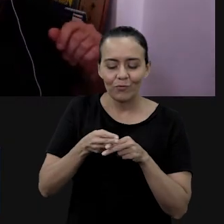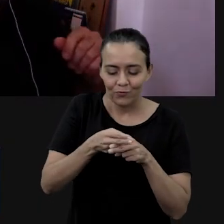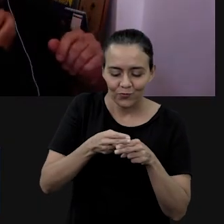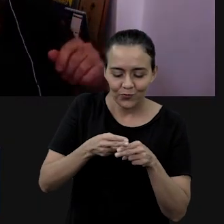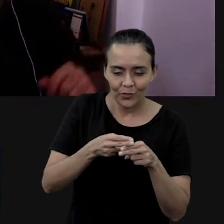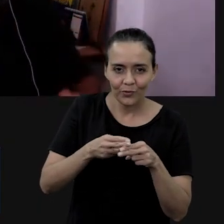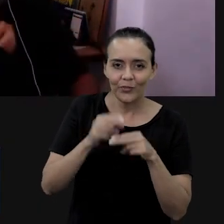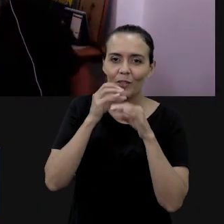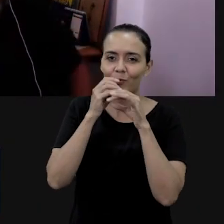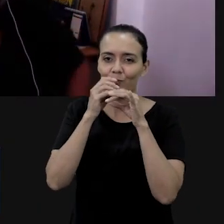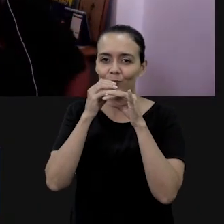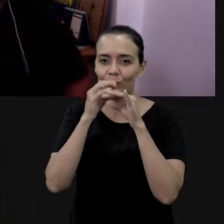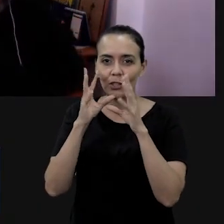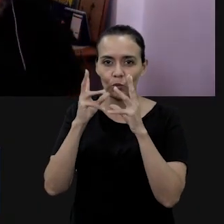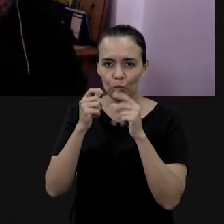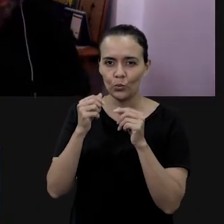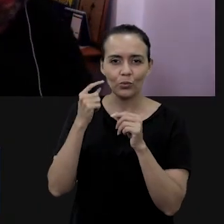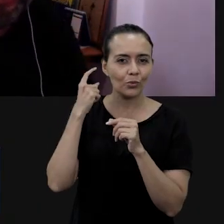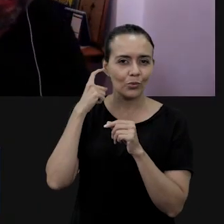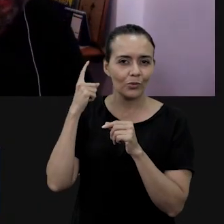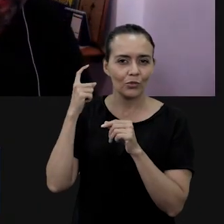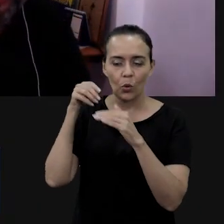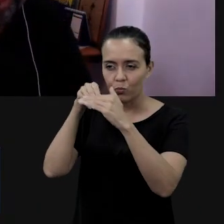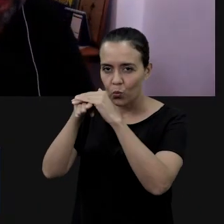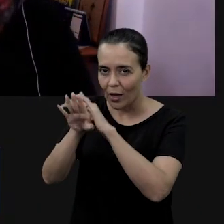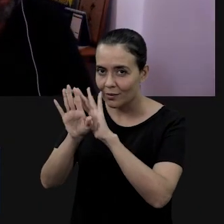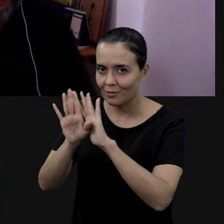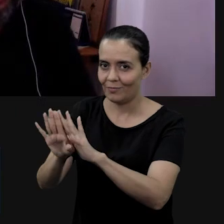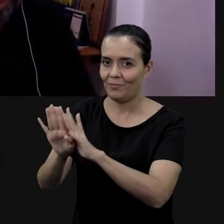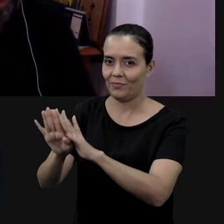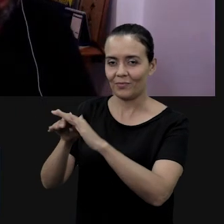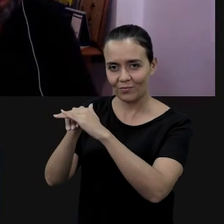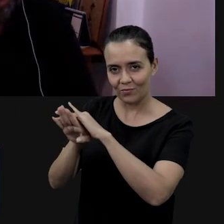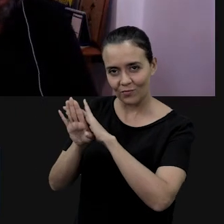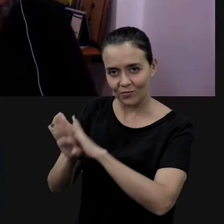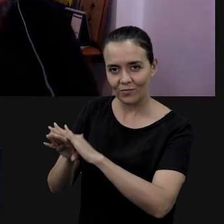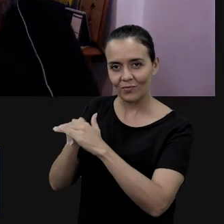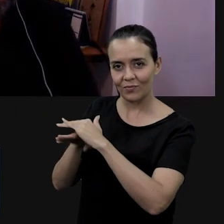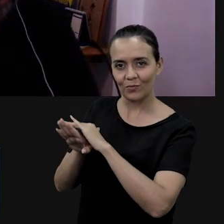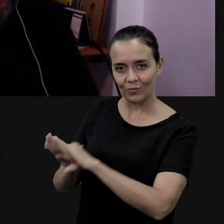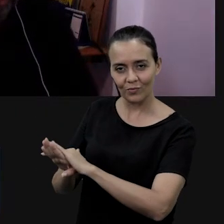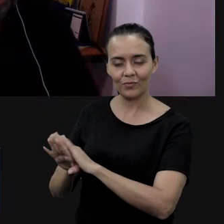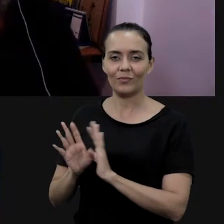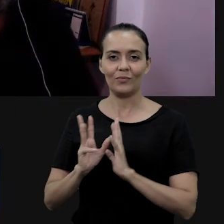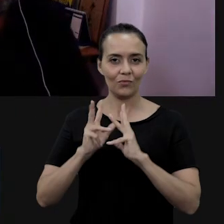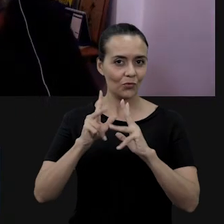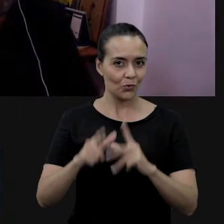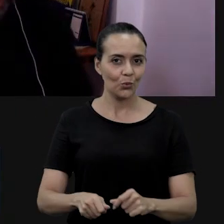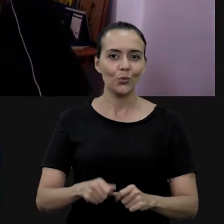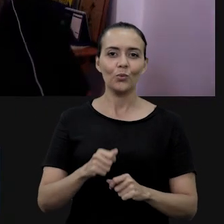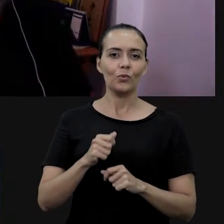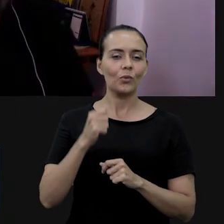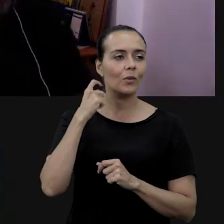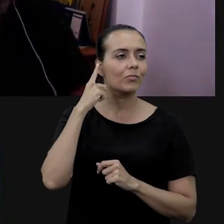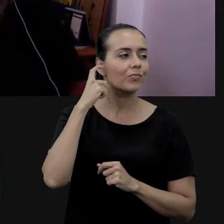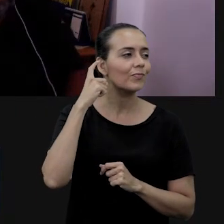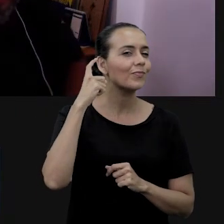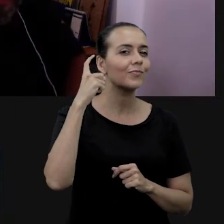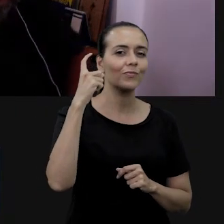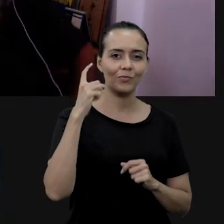da flautinha, do afiador de faca, né? E esses bancos que registram o ser humano, né? As